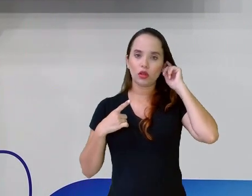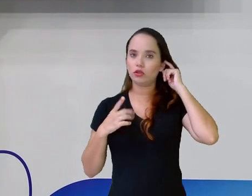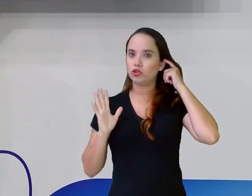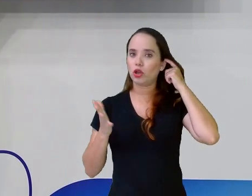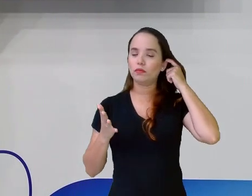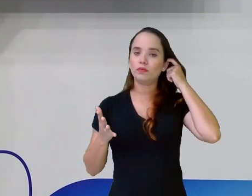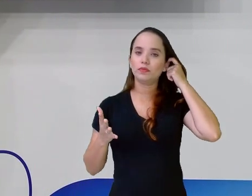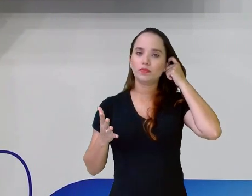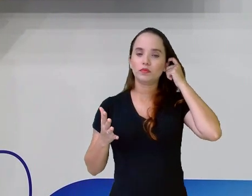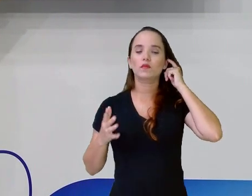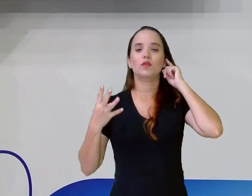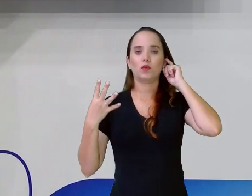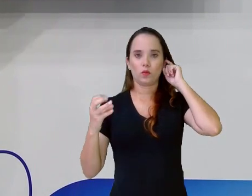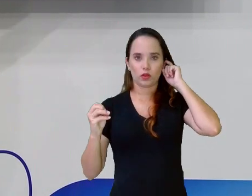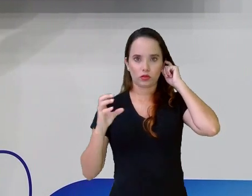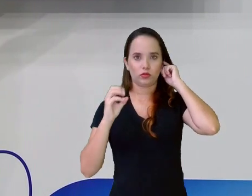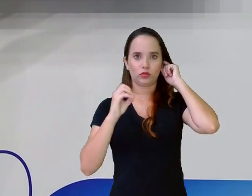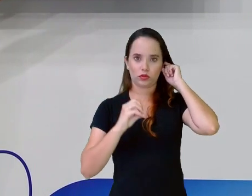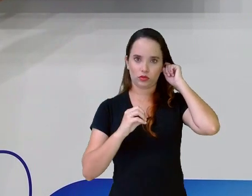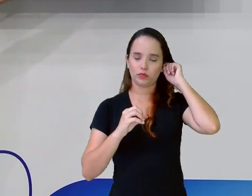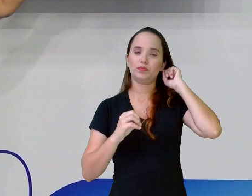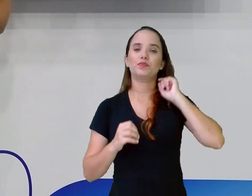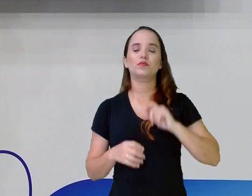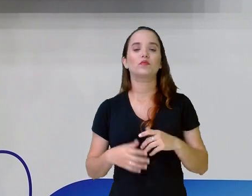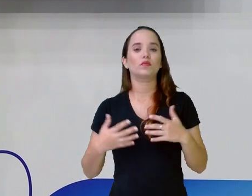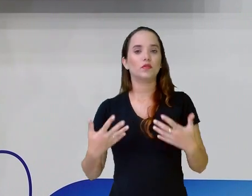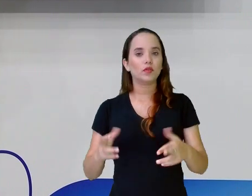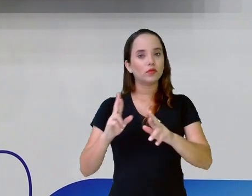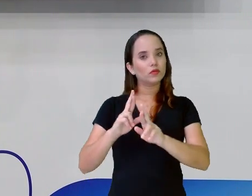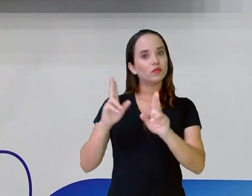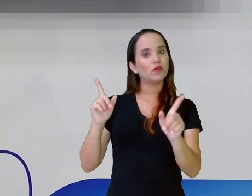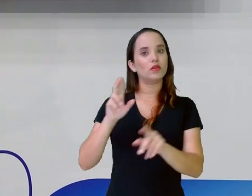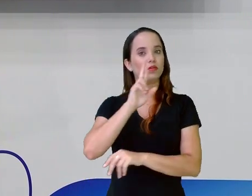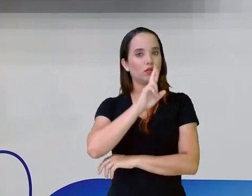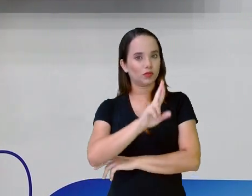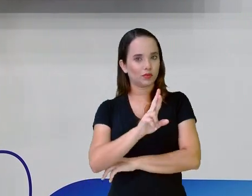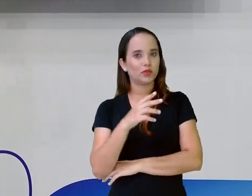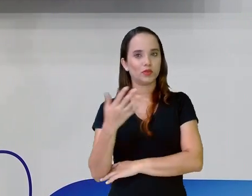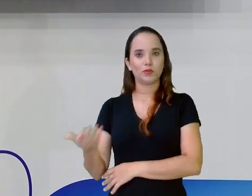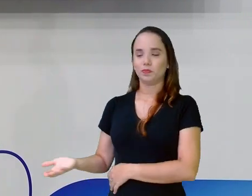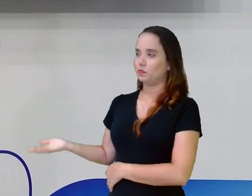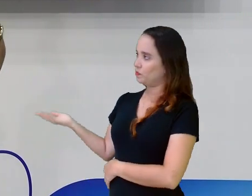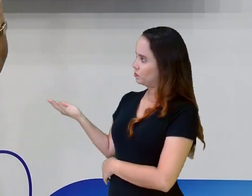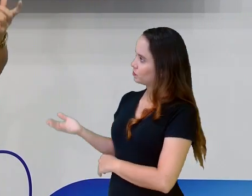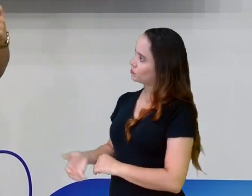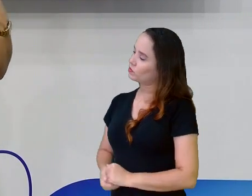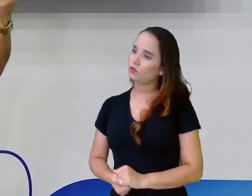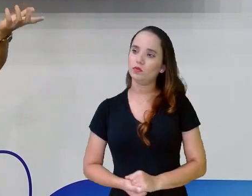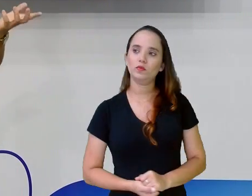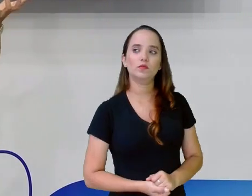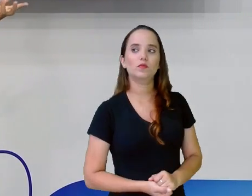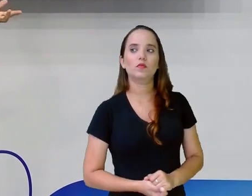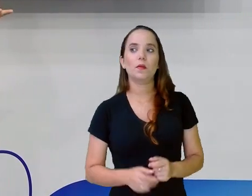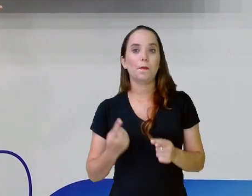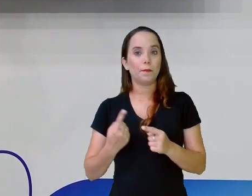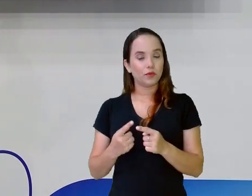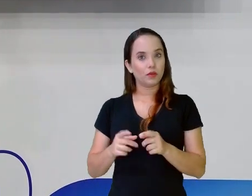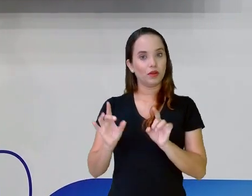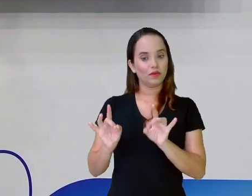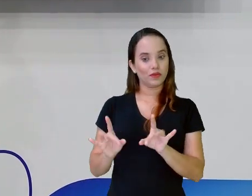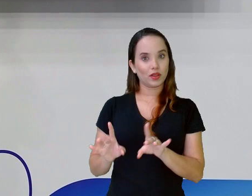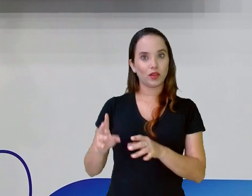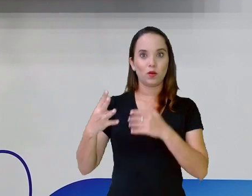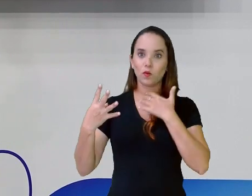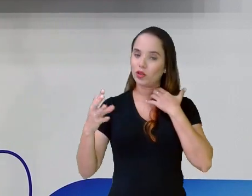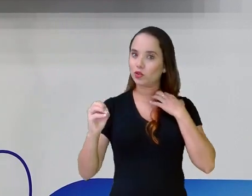vendeu? 400. A diferença desse valor é 400, ou seja, ele vendeu 400 picolés.